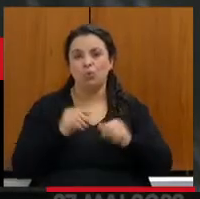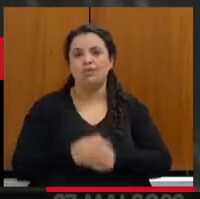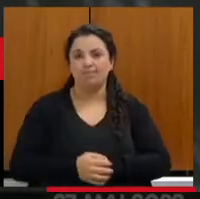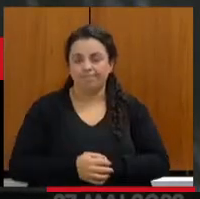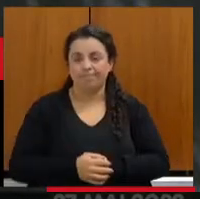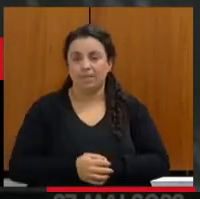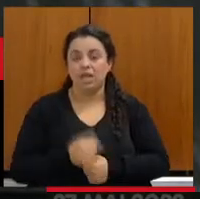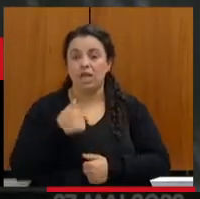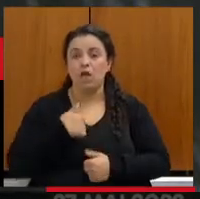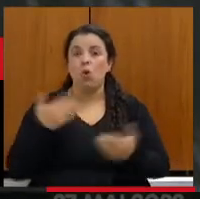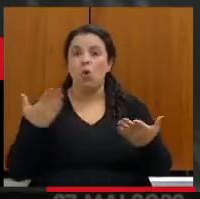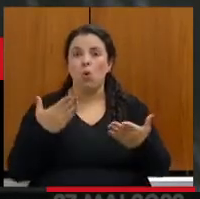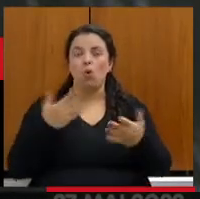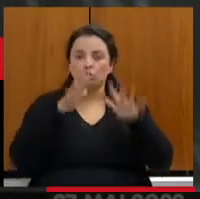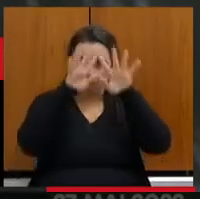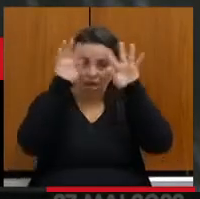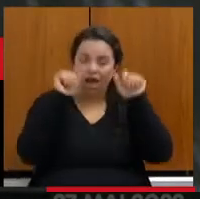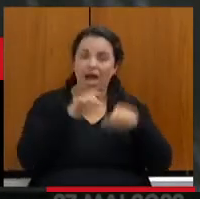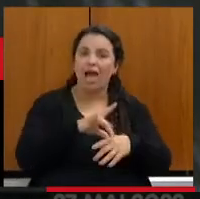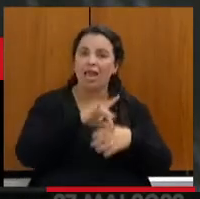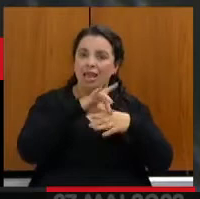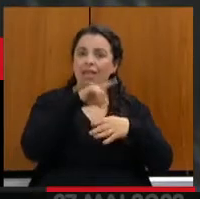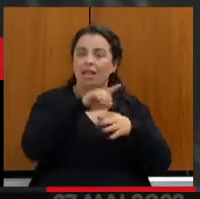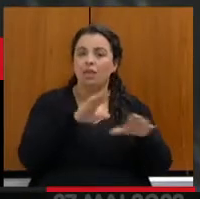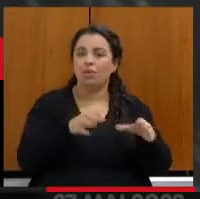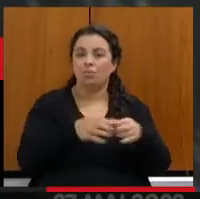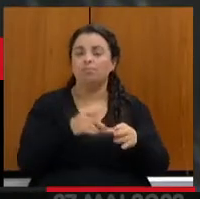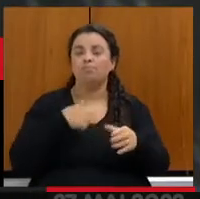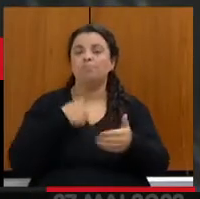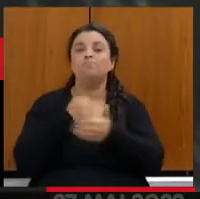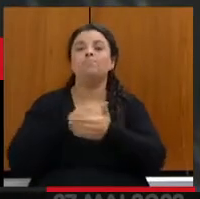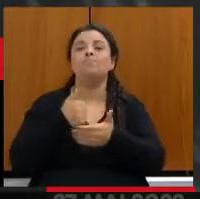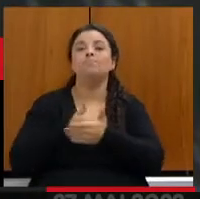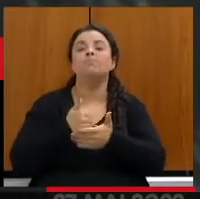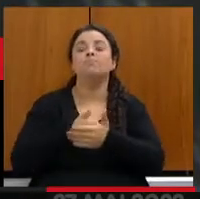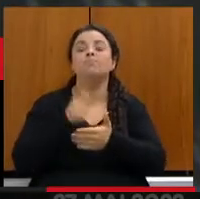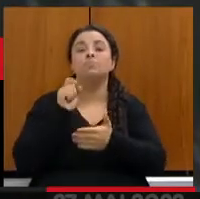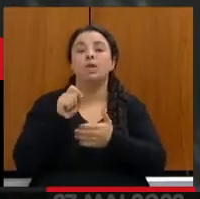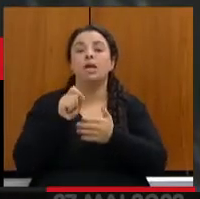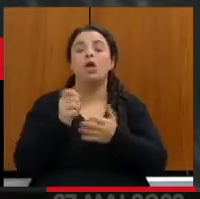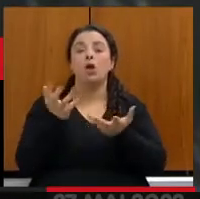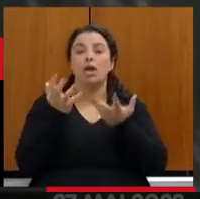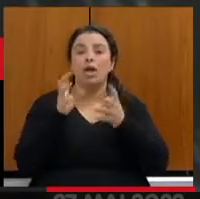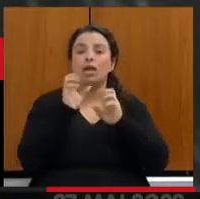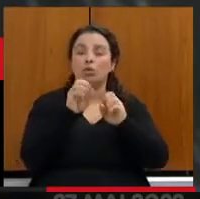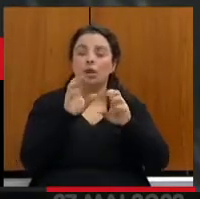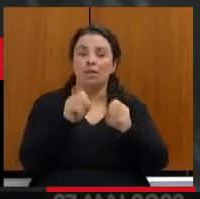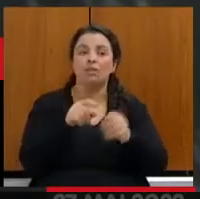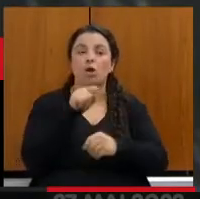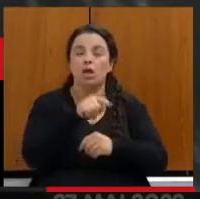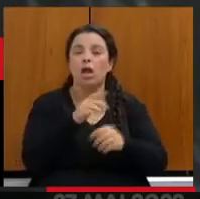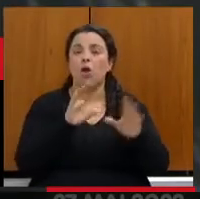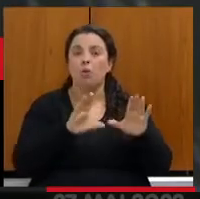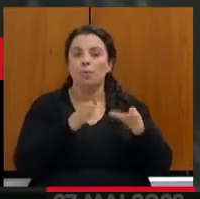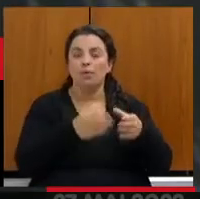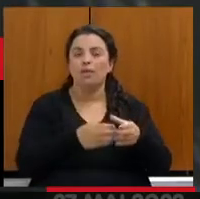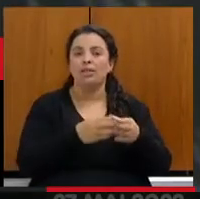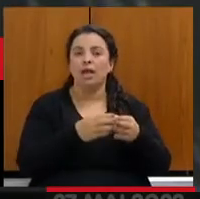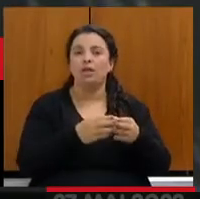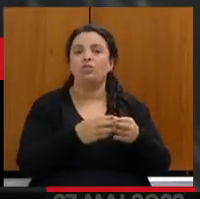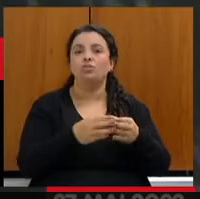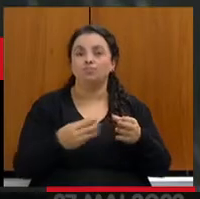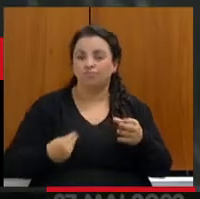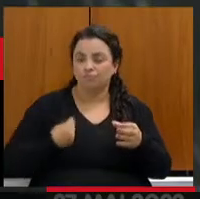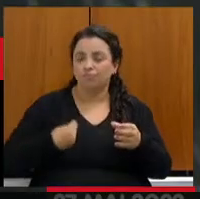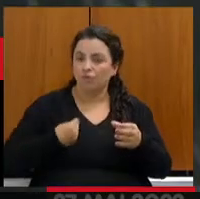eu só luto por uma coisa eu luto pela educação EA reconstrução da minha comunidade em meio a